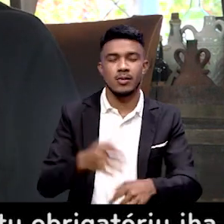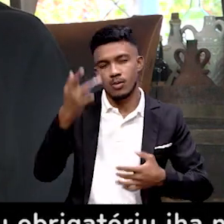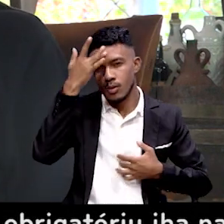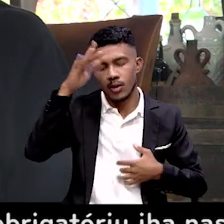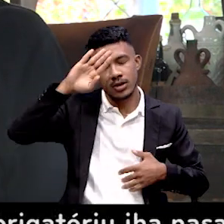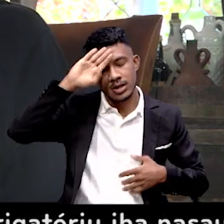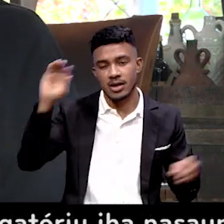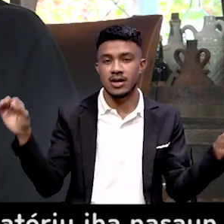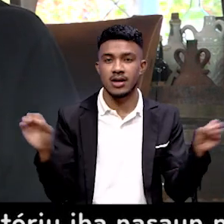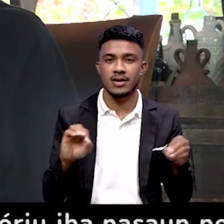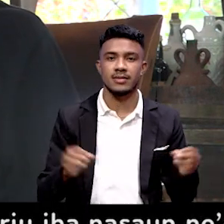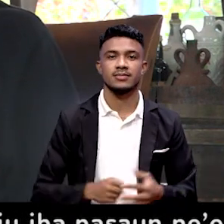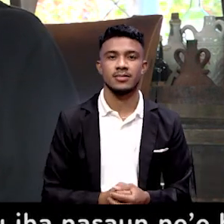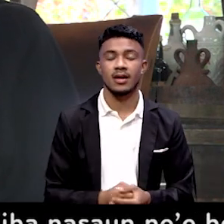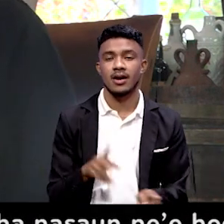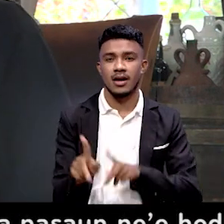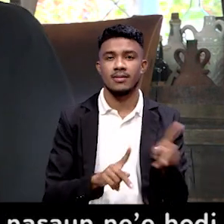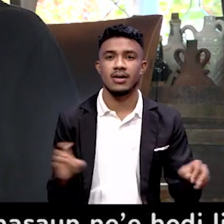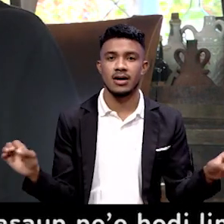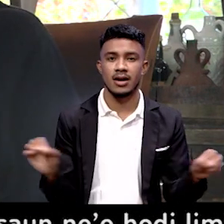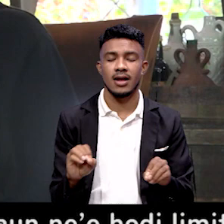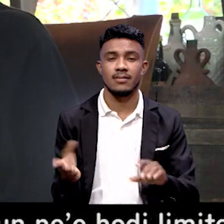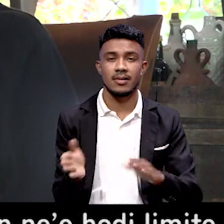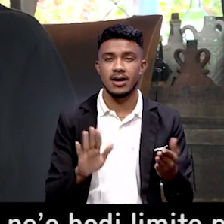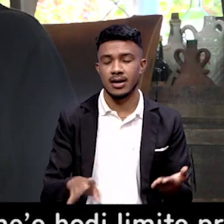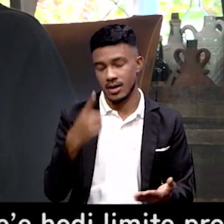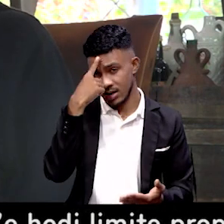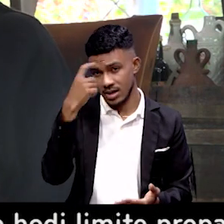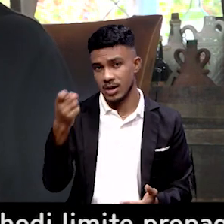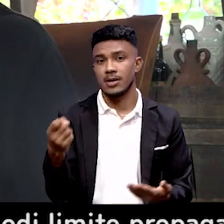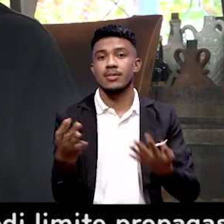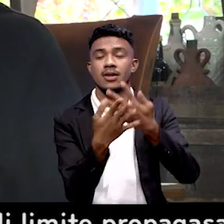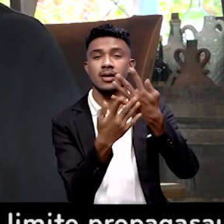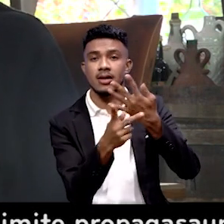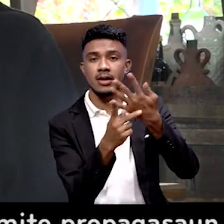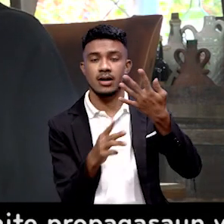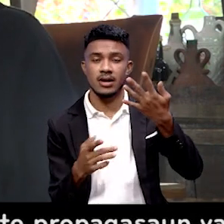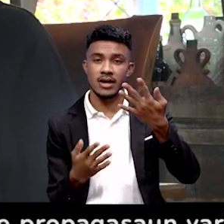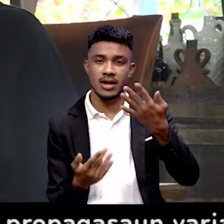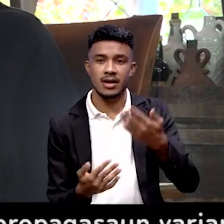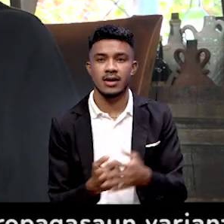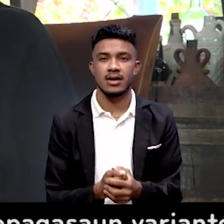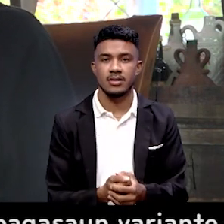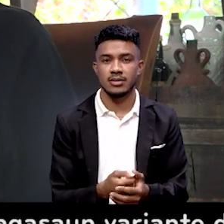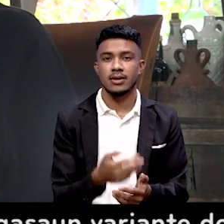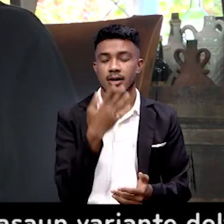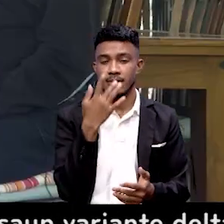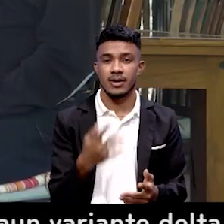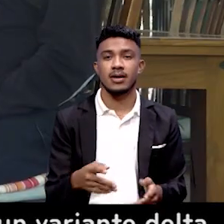ona, emela do mate tamba dengue, la mate tamba